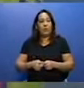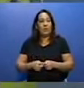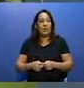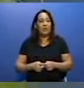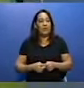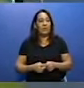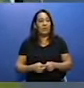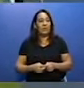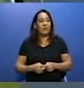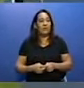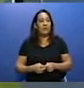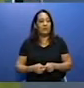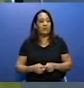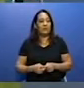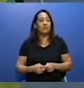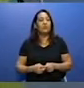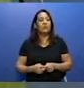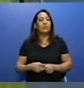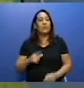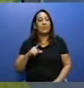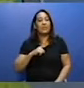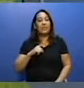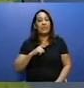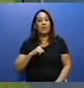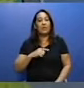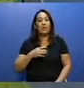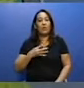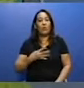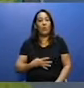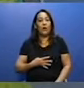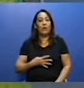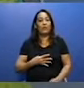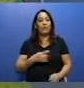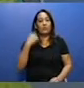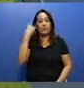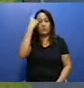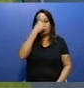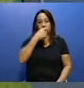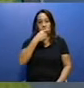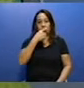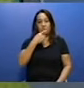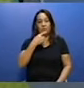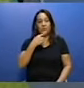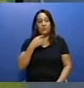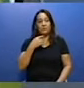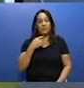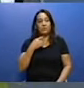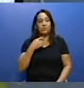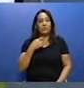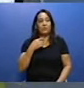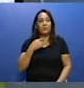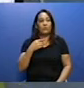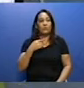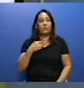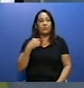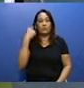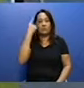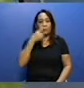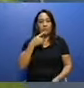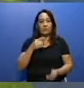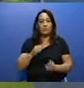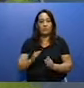quê? Pois, lembra do pois? A, o A com H, tá vendo? E acentinho agudo.